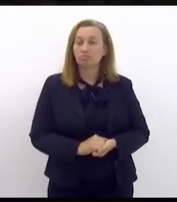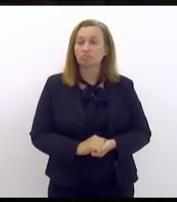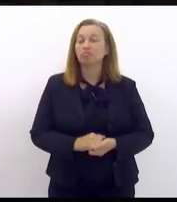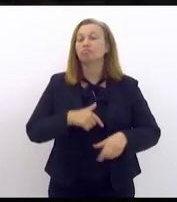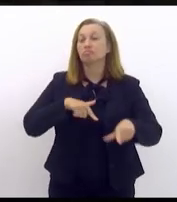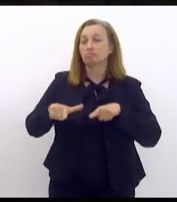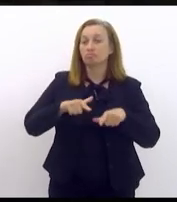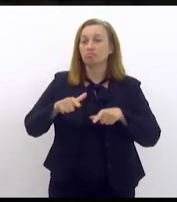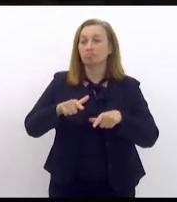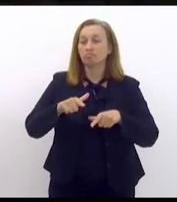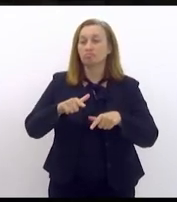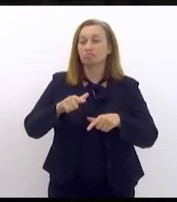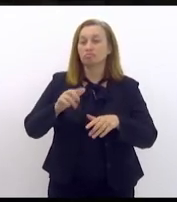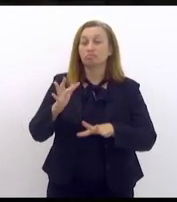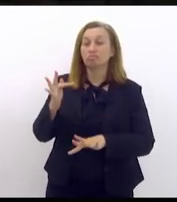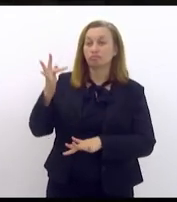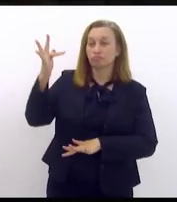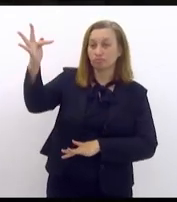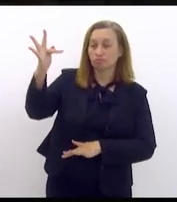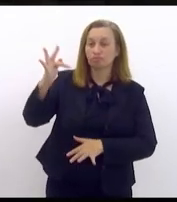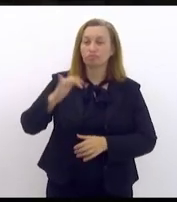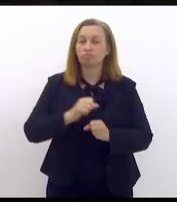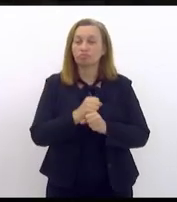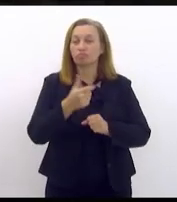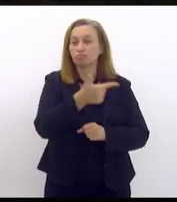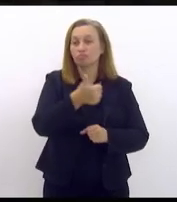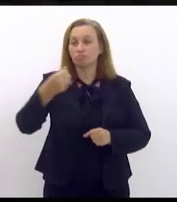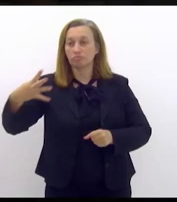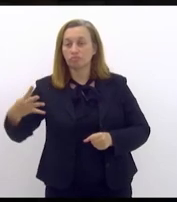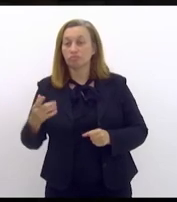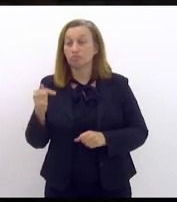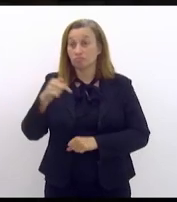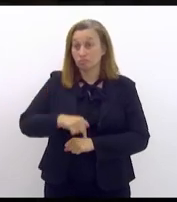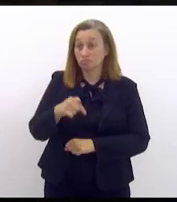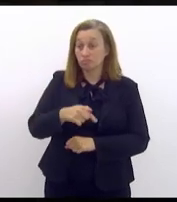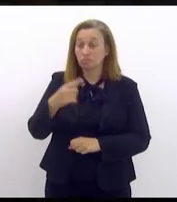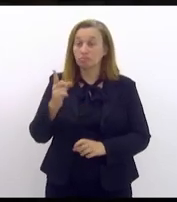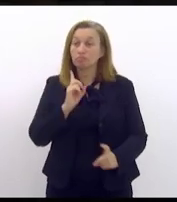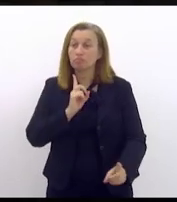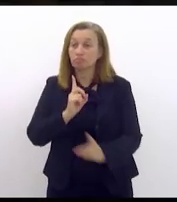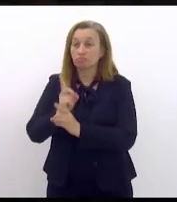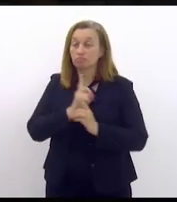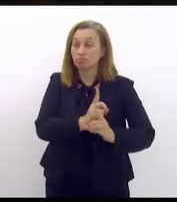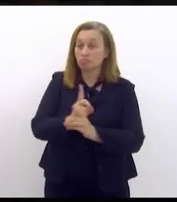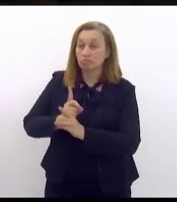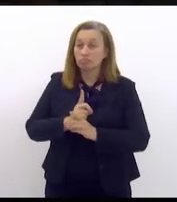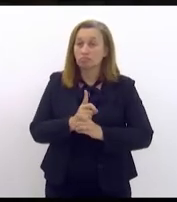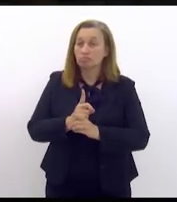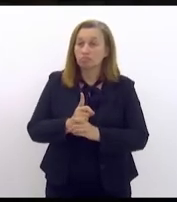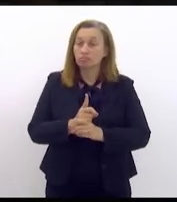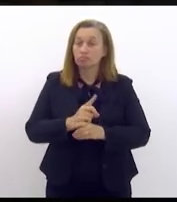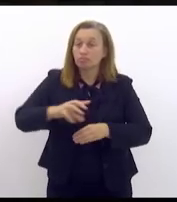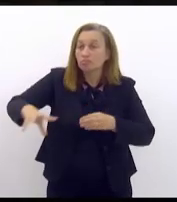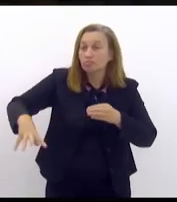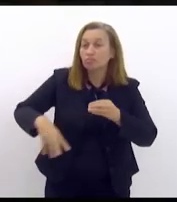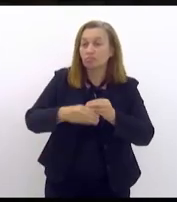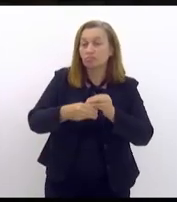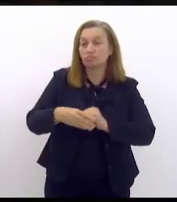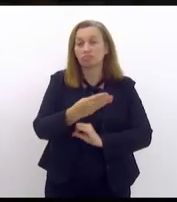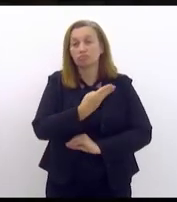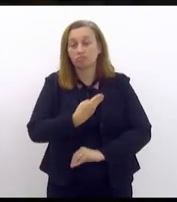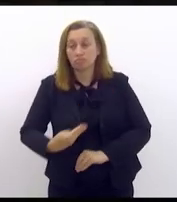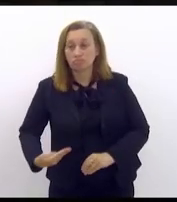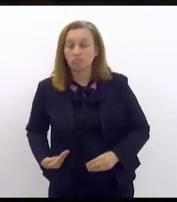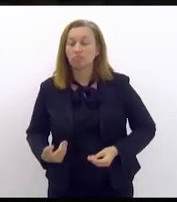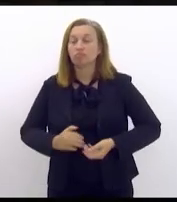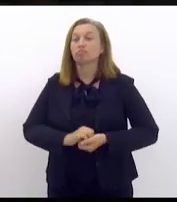para 2024. É aqui, por exemplo, que nós encontramos a alocação de recursos do governo